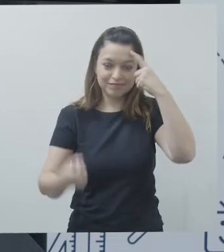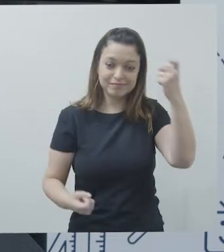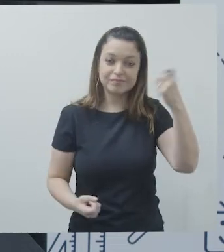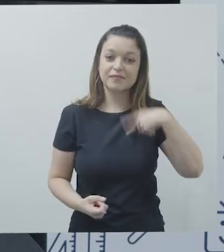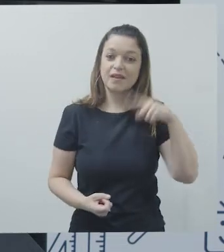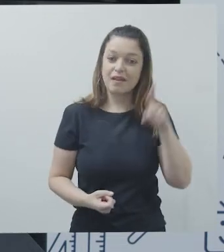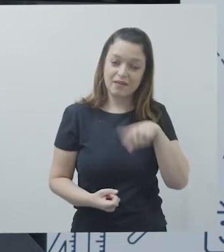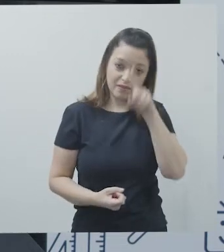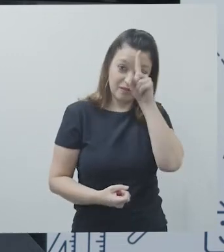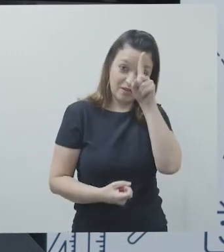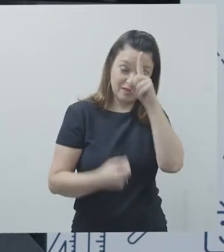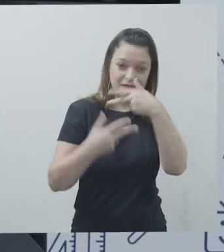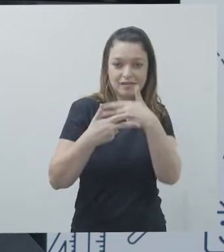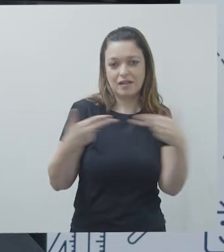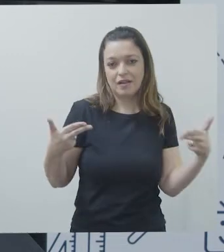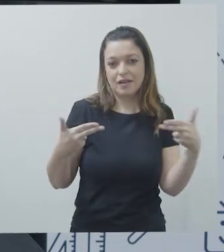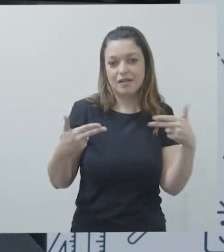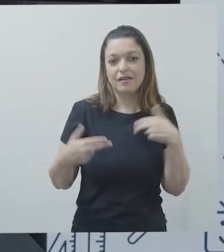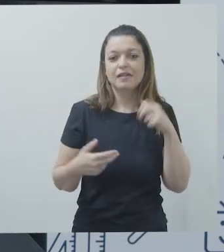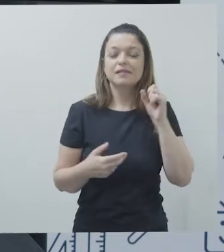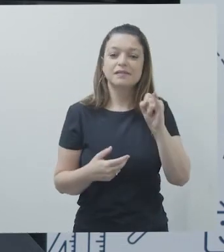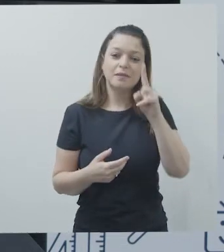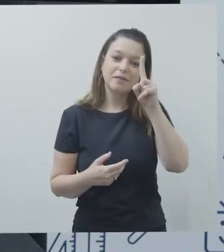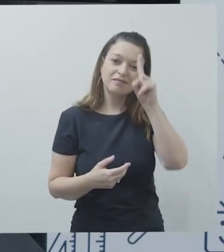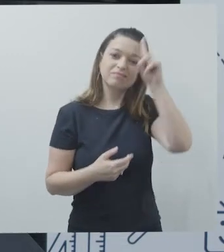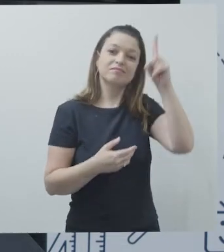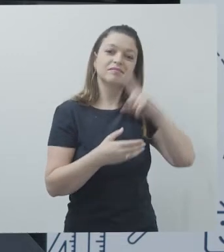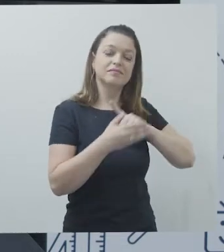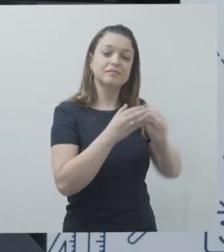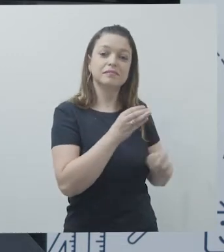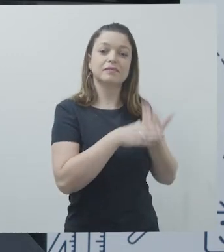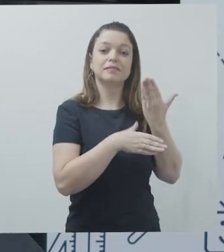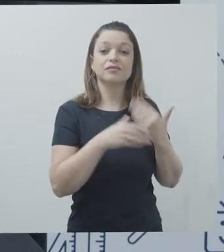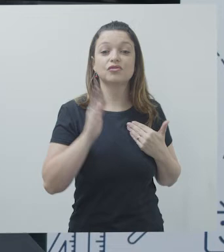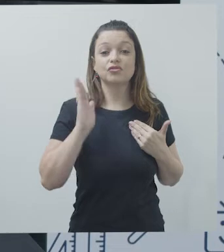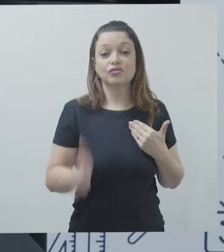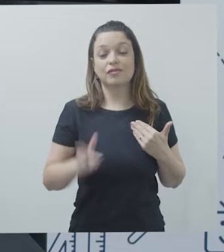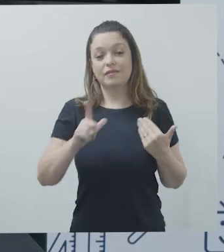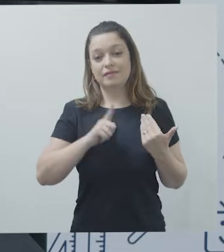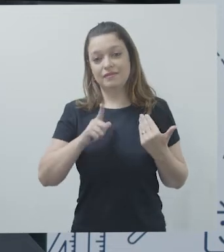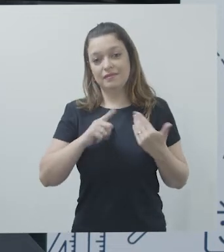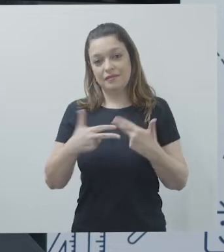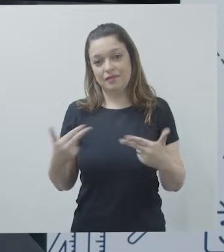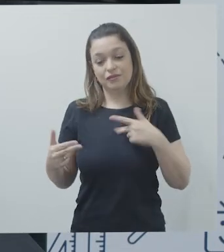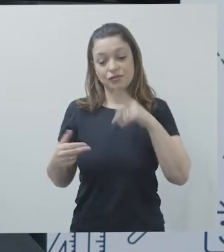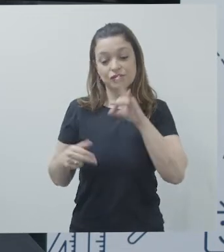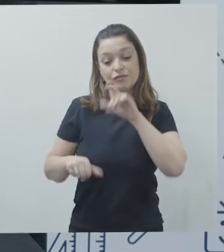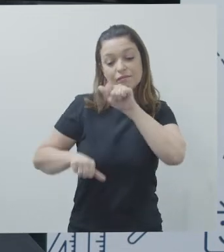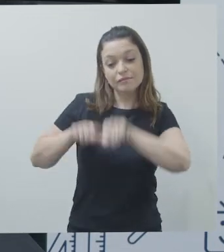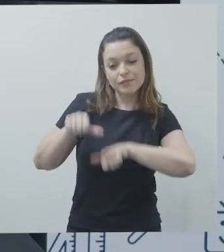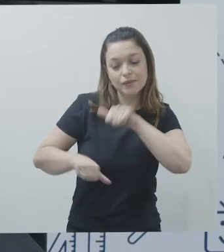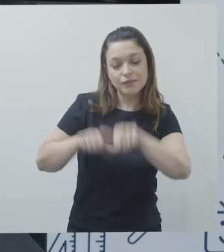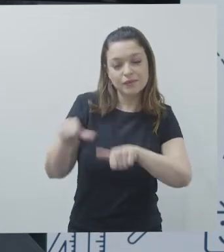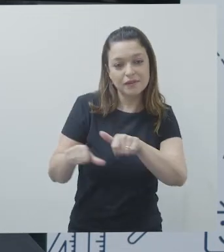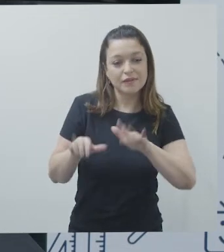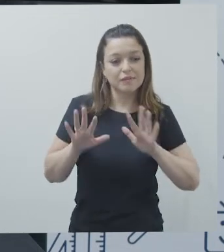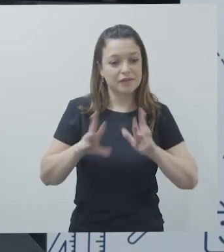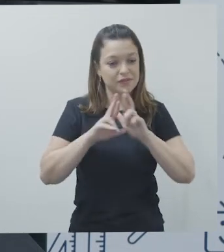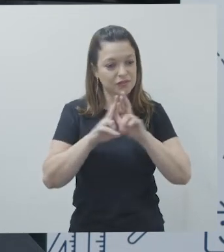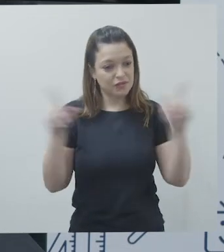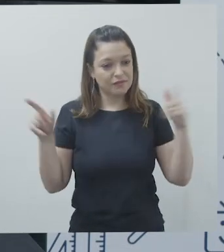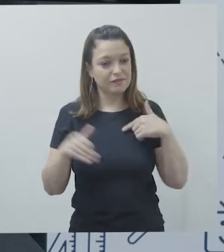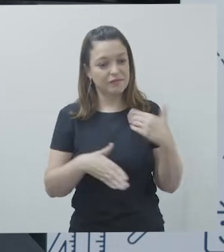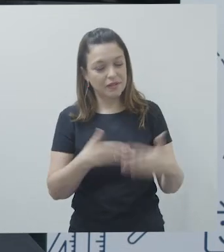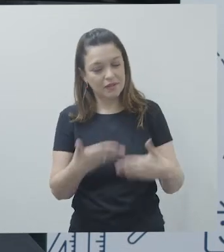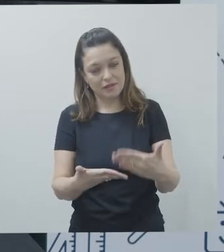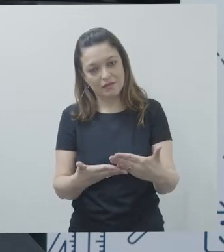em criar alguma coisa, às vezes a gente já pensa em algo que já foi criado, talvez só modificando. Mas diferente dos